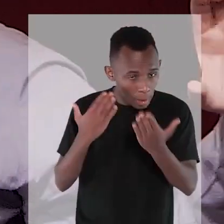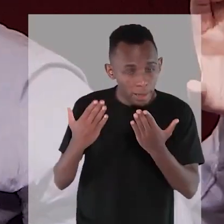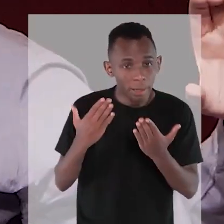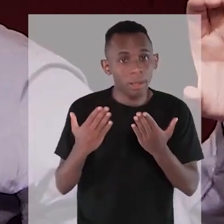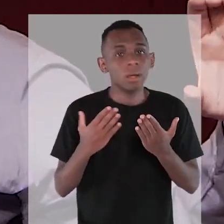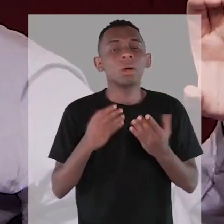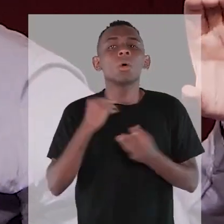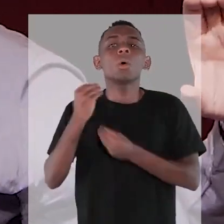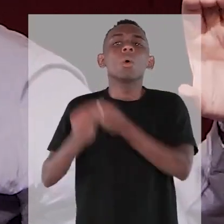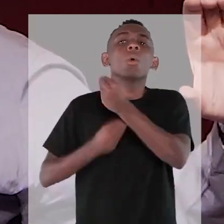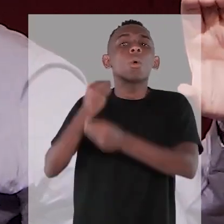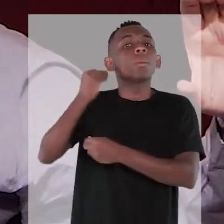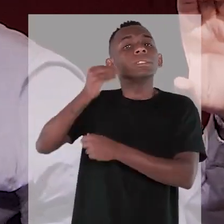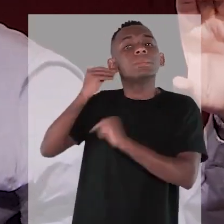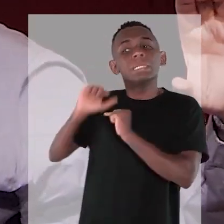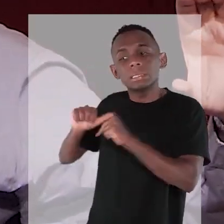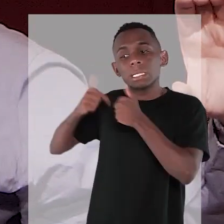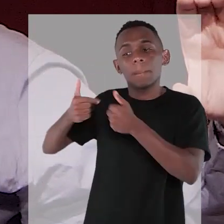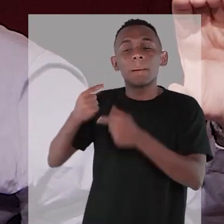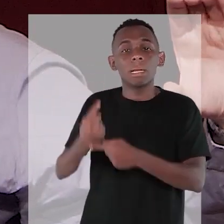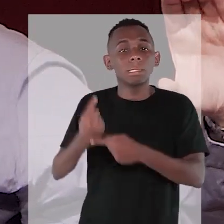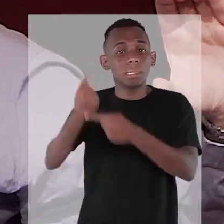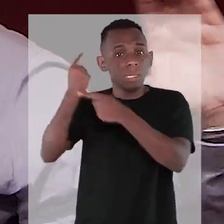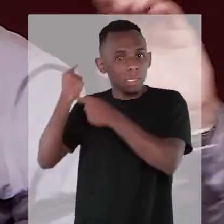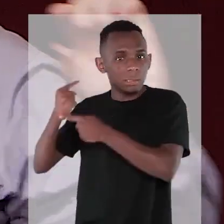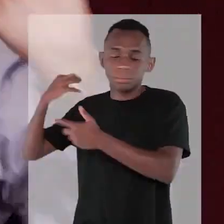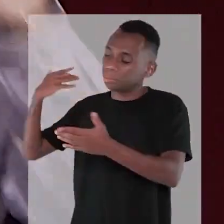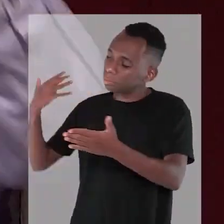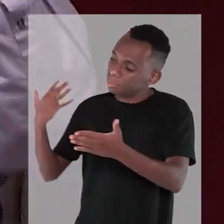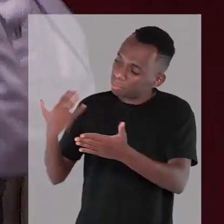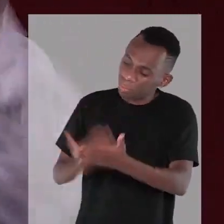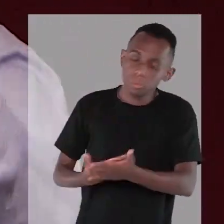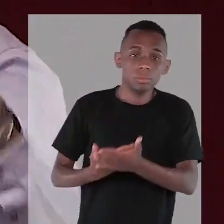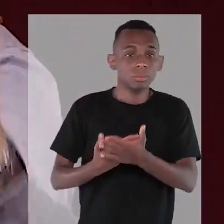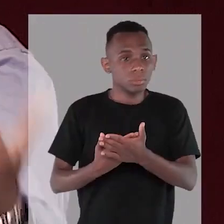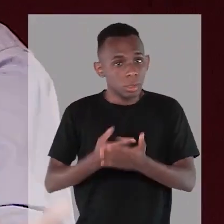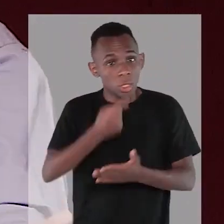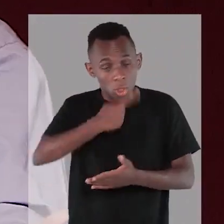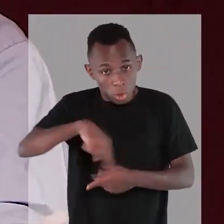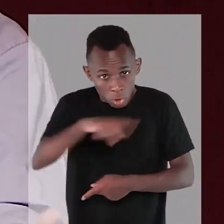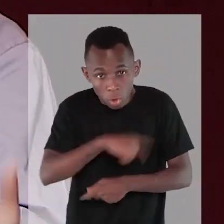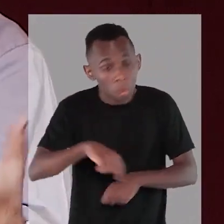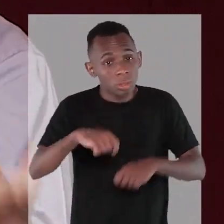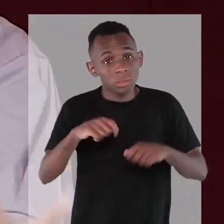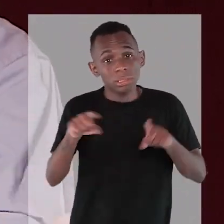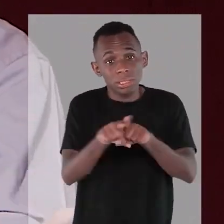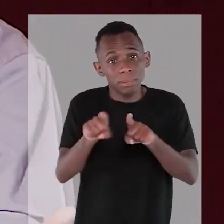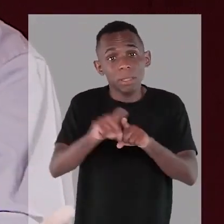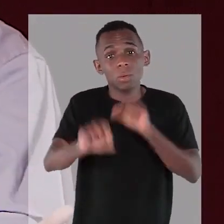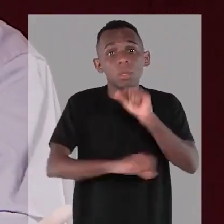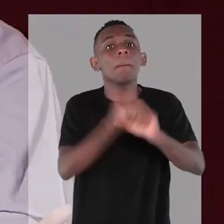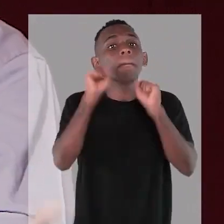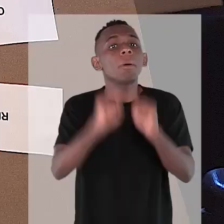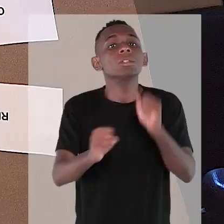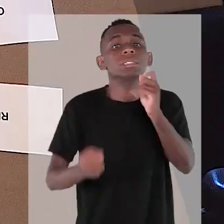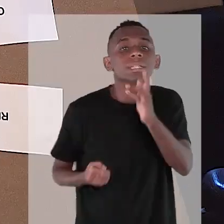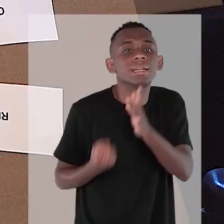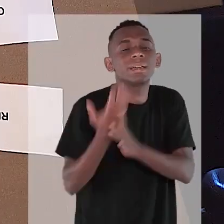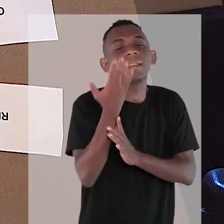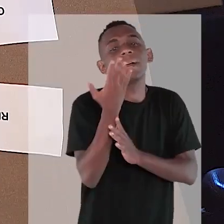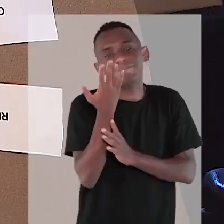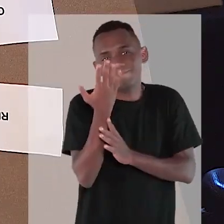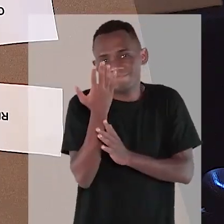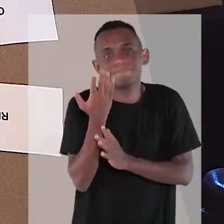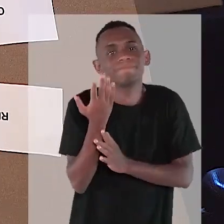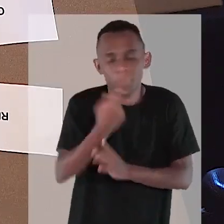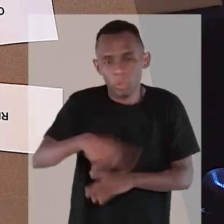qual nós agimos, nós humanos, ao longo da história, e o fato de que nós também somos seres que criamos. E essa